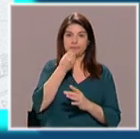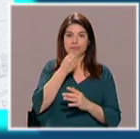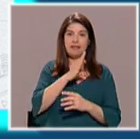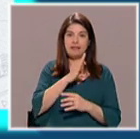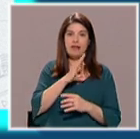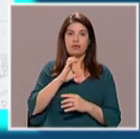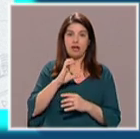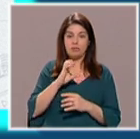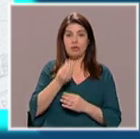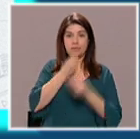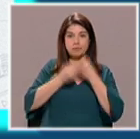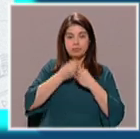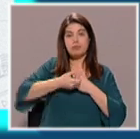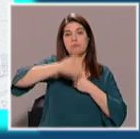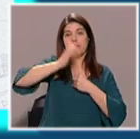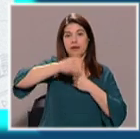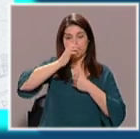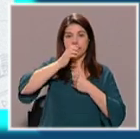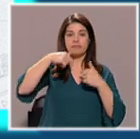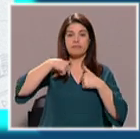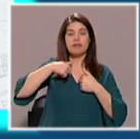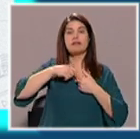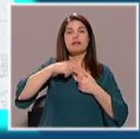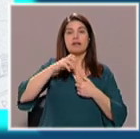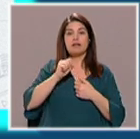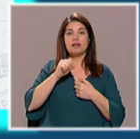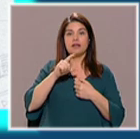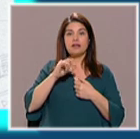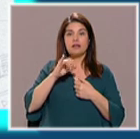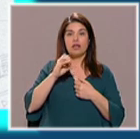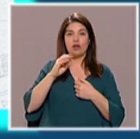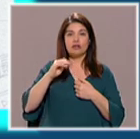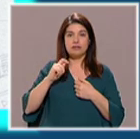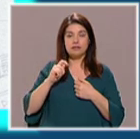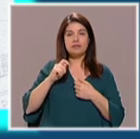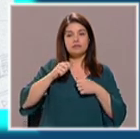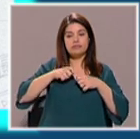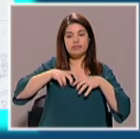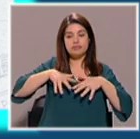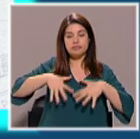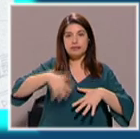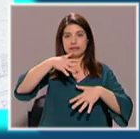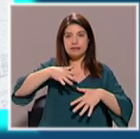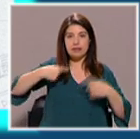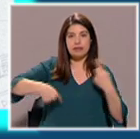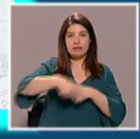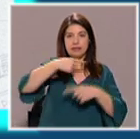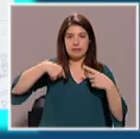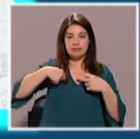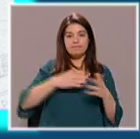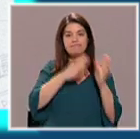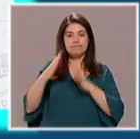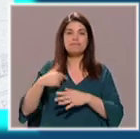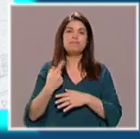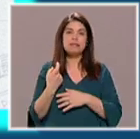que comemos ou bebemos, sendo depois a glicose libertada na corrente sanguínea. Nós também precisamos de uma hormona